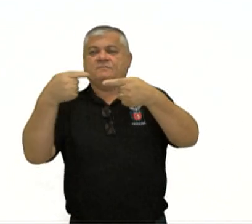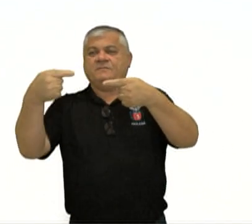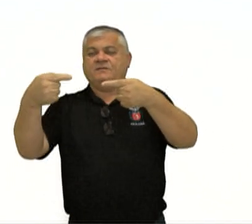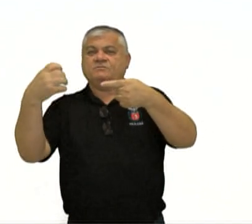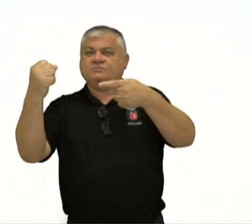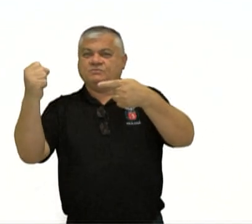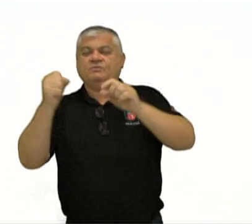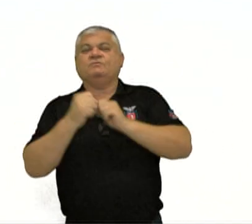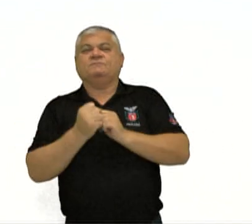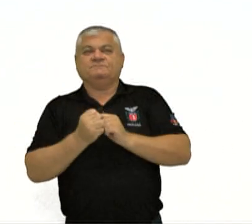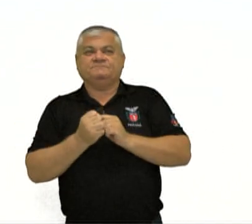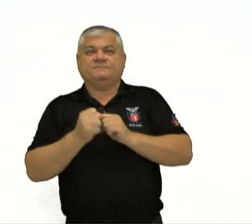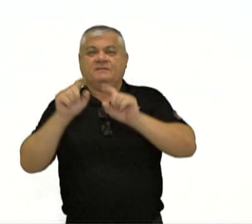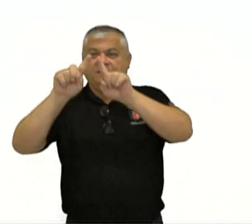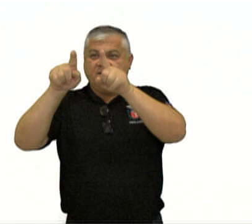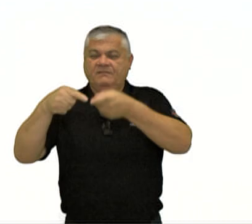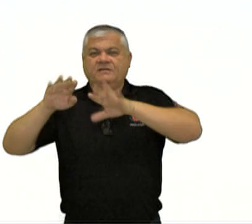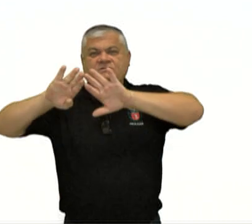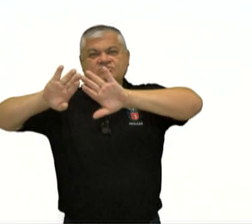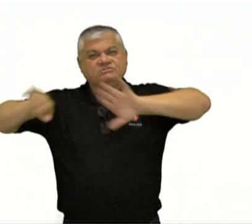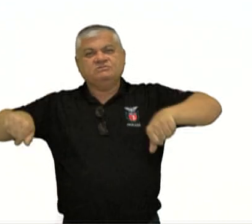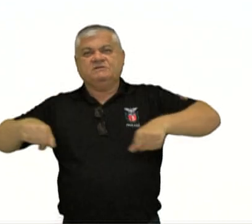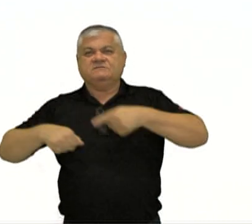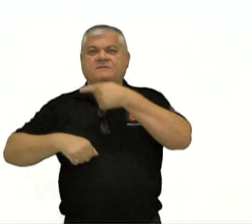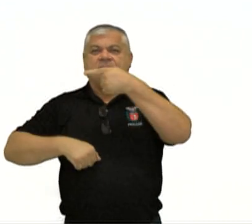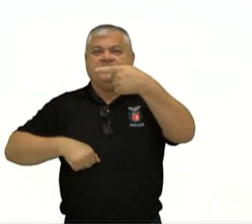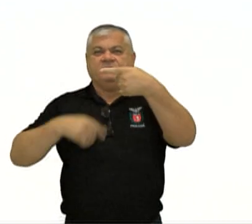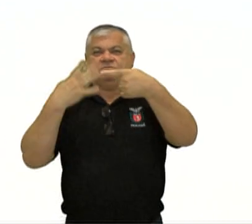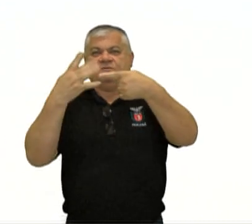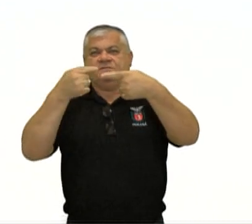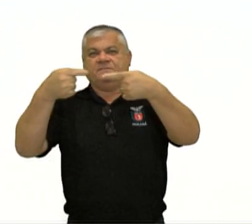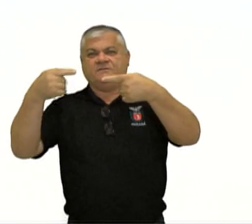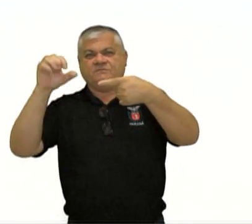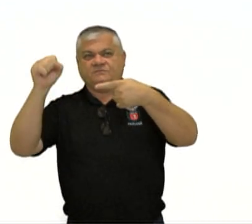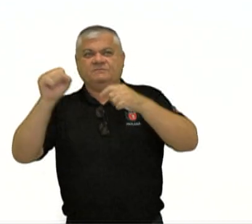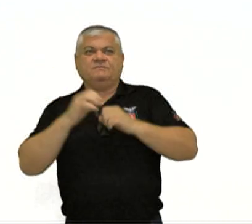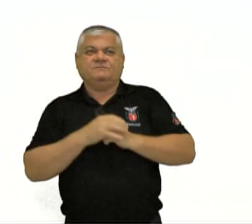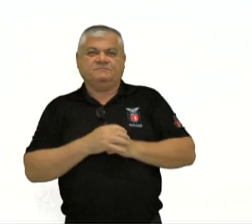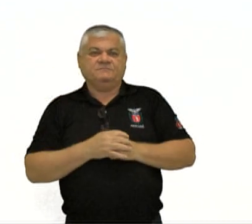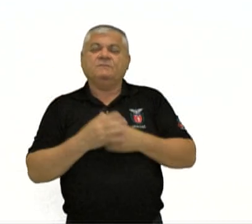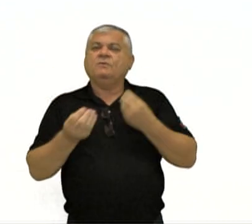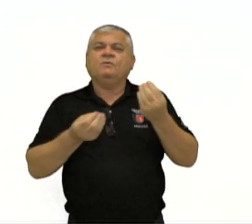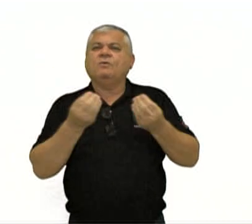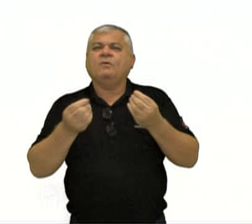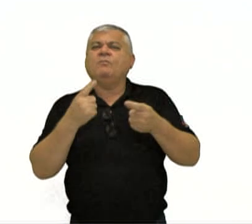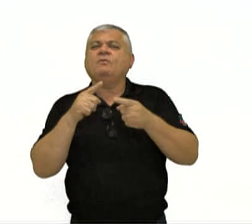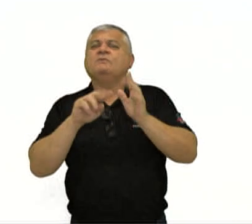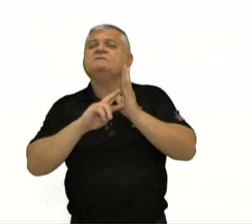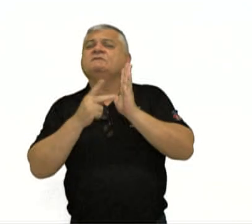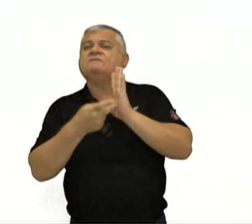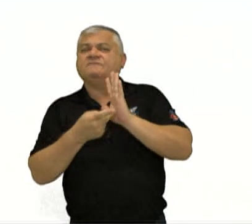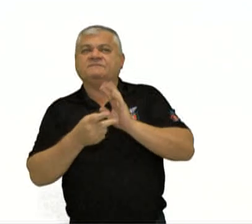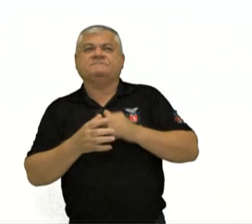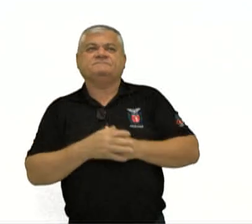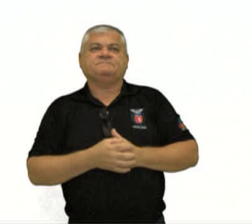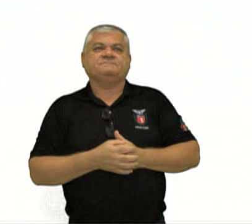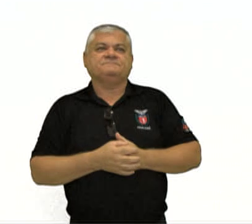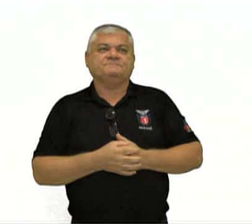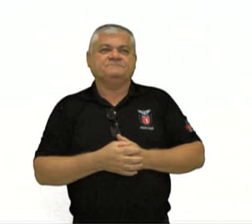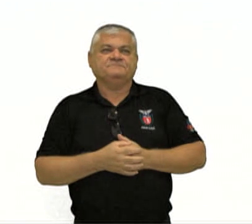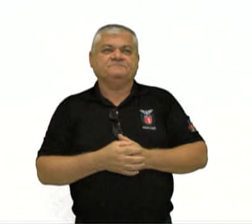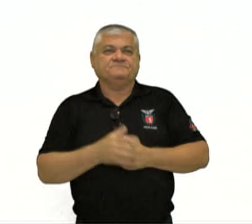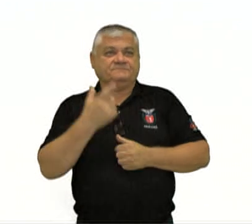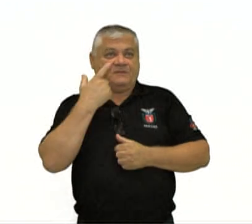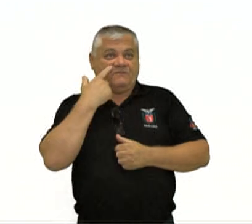ter que escrever menos 8. Eu tenho que deixar o sinal de menos para indicar para mim qual operação, o que aquele número significa. Então,